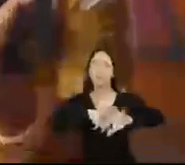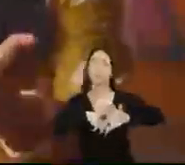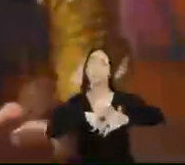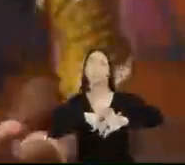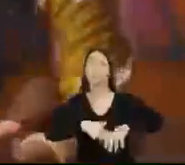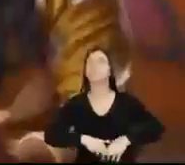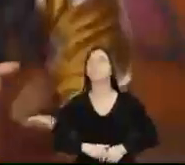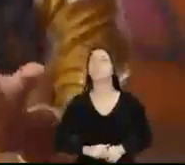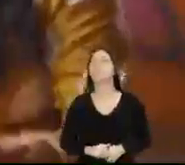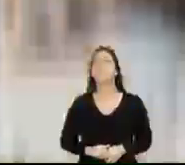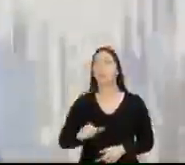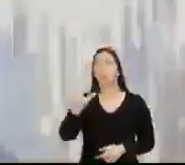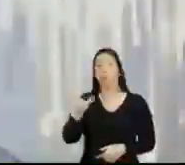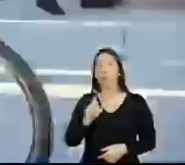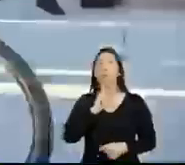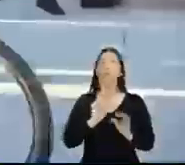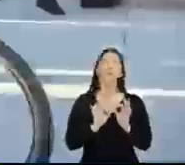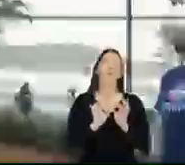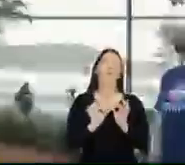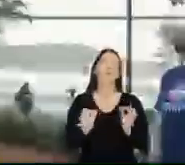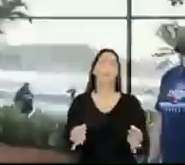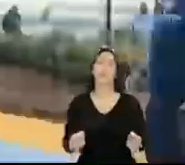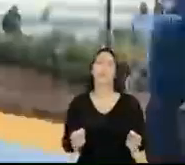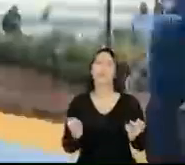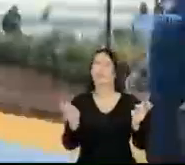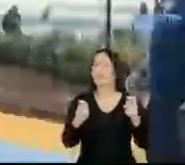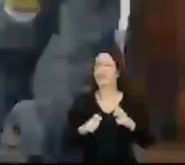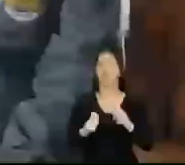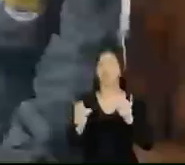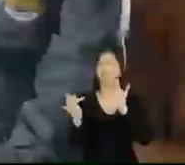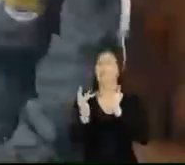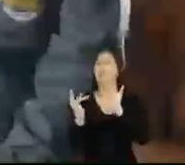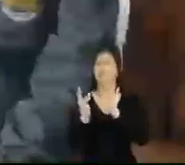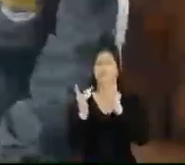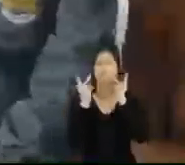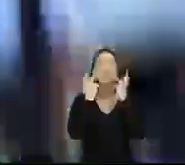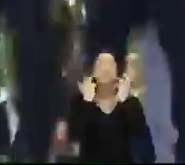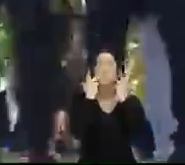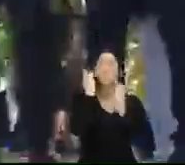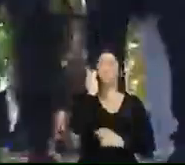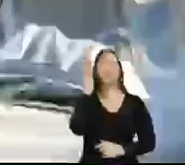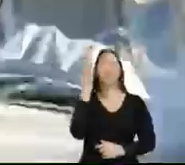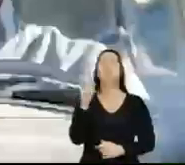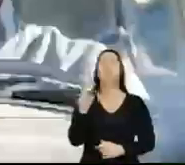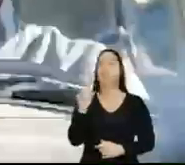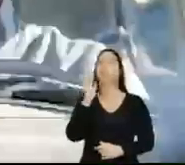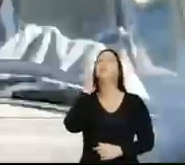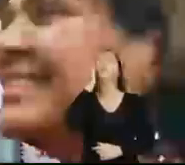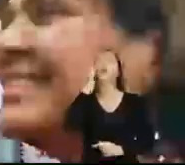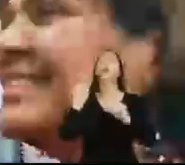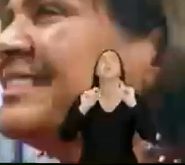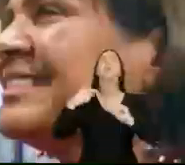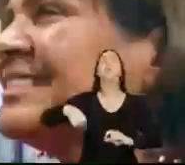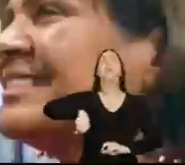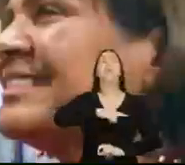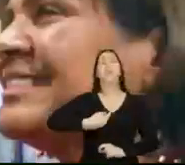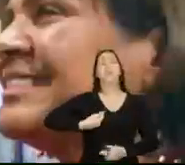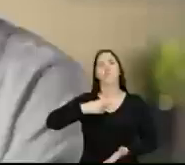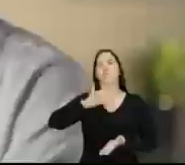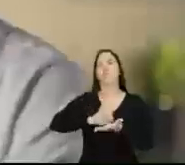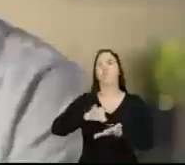no bem-estar do próximo. Uma pessoa simples, de muito fácil acesso. Tem conhecimento do que a gente